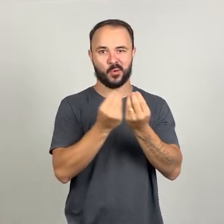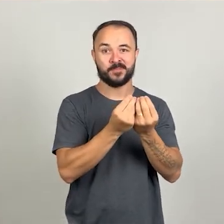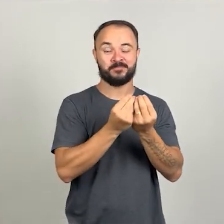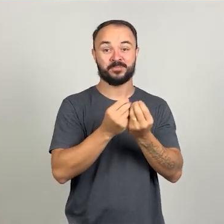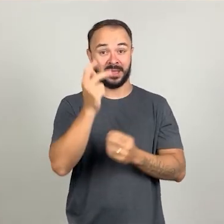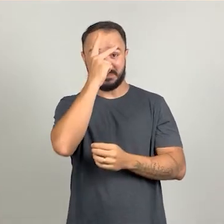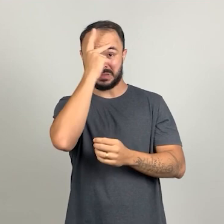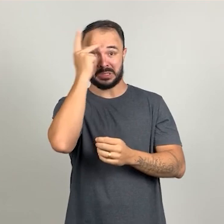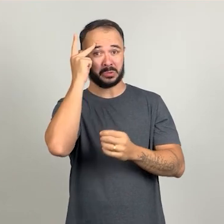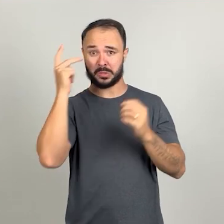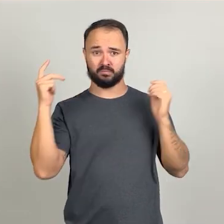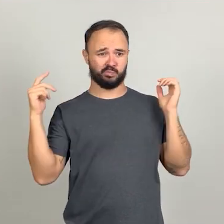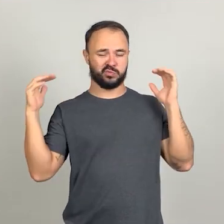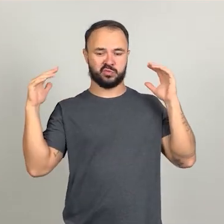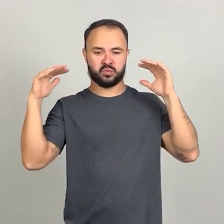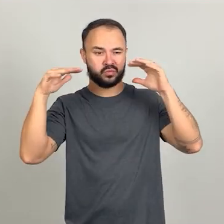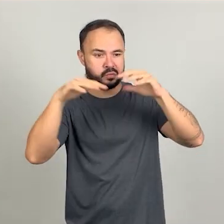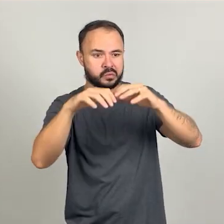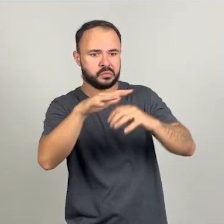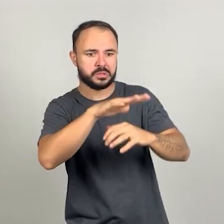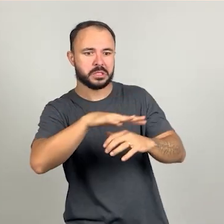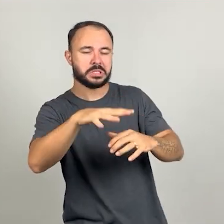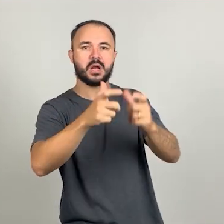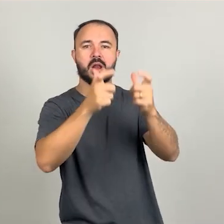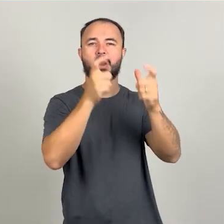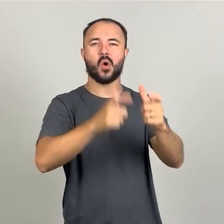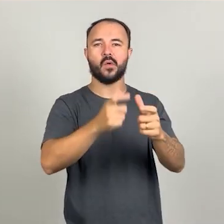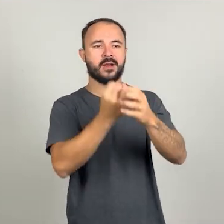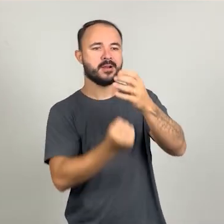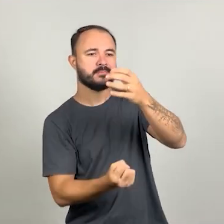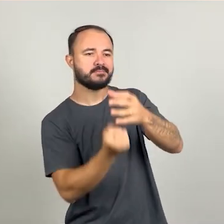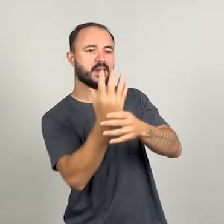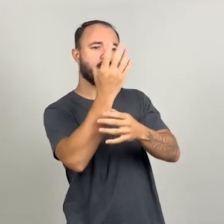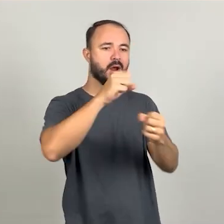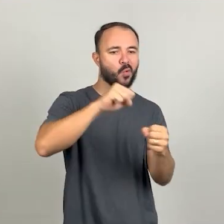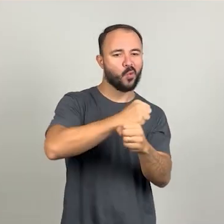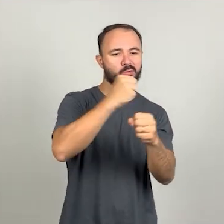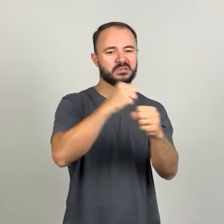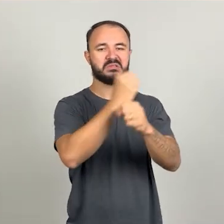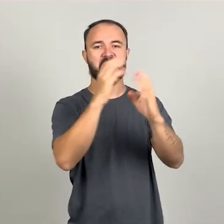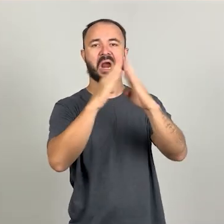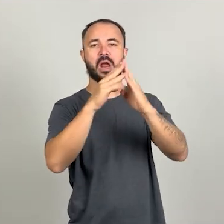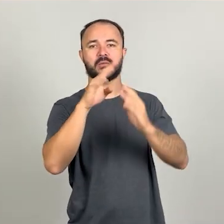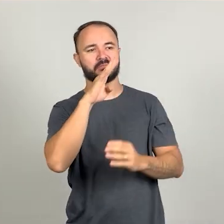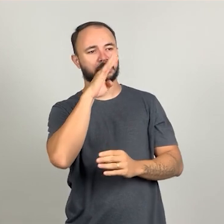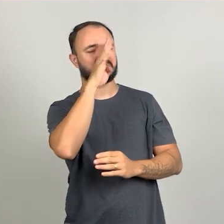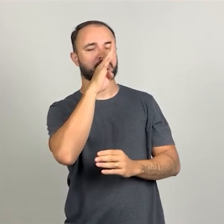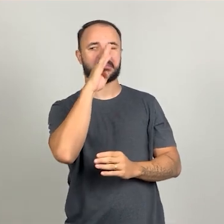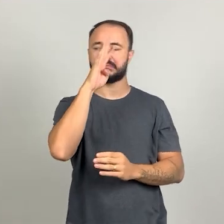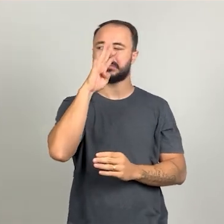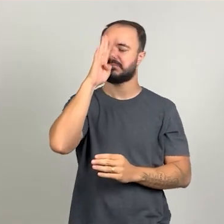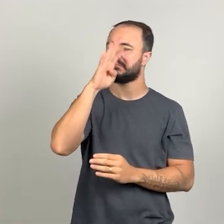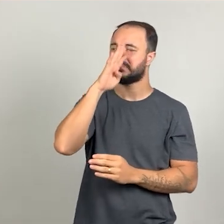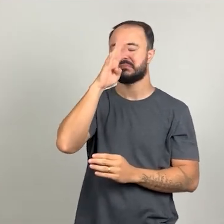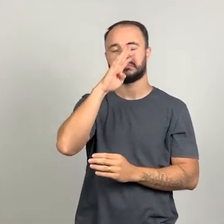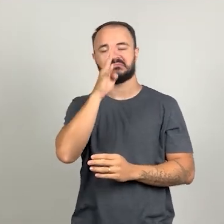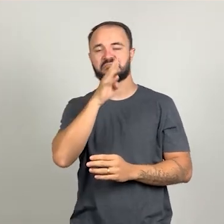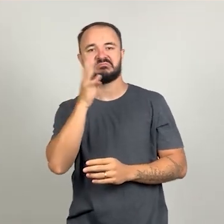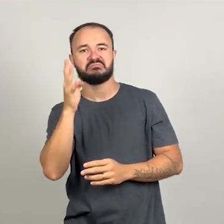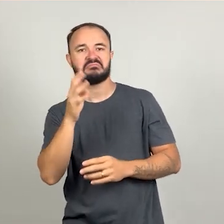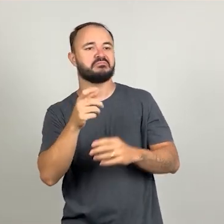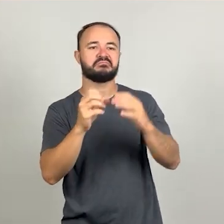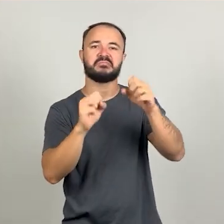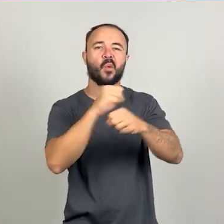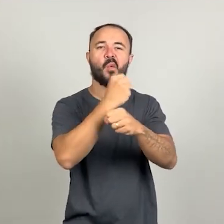outros locais, abriam um terreno ali, construíam da forma que queriam, tá? Então, isso eram